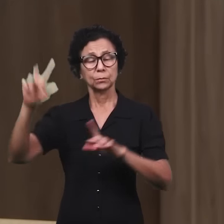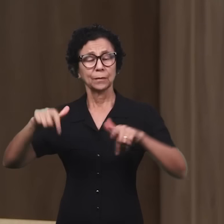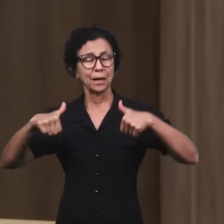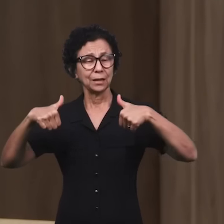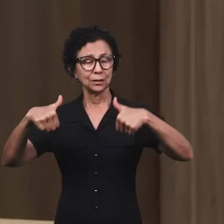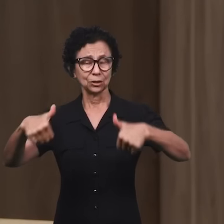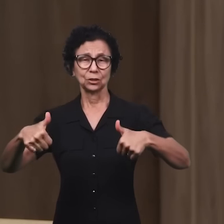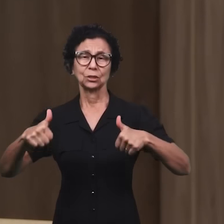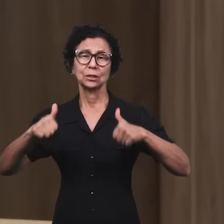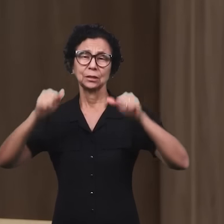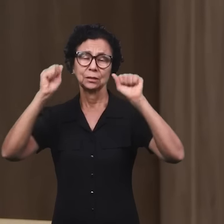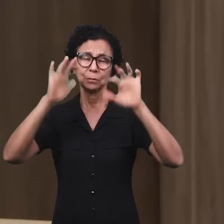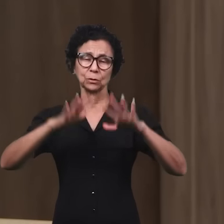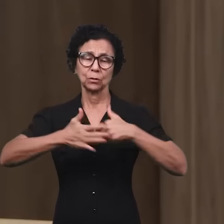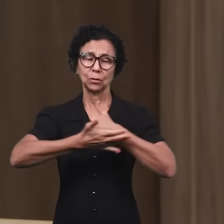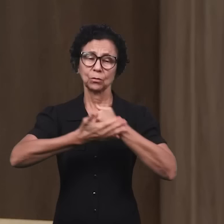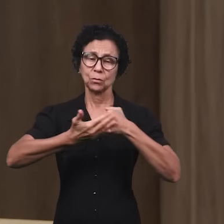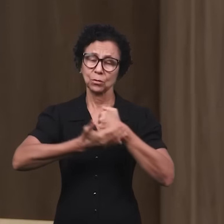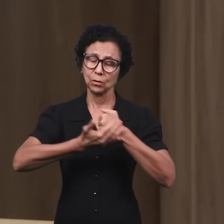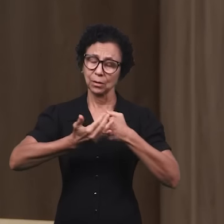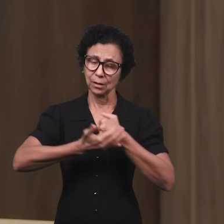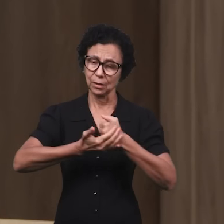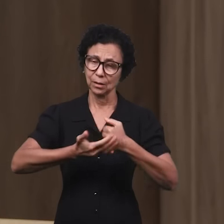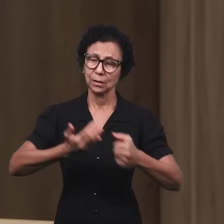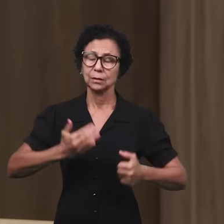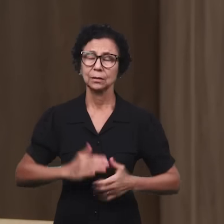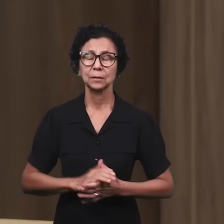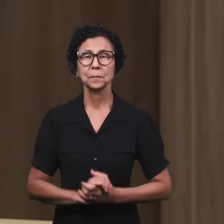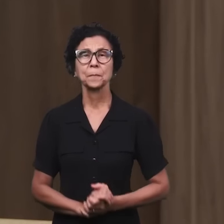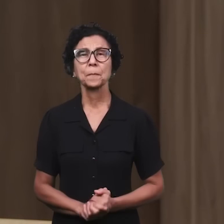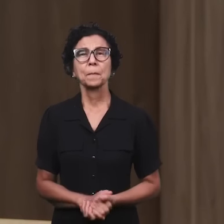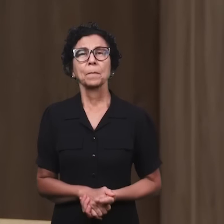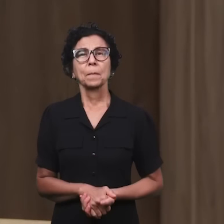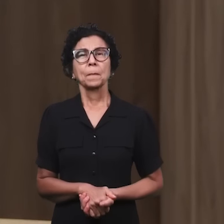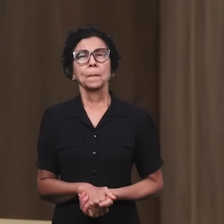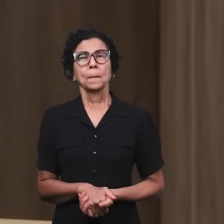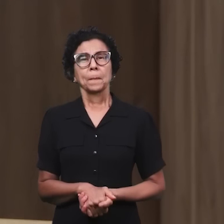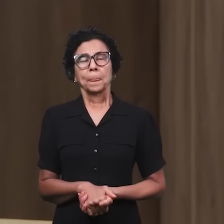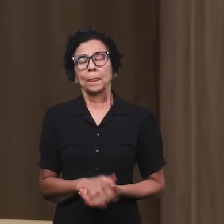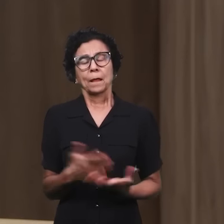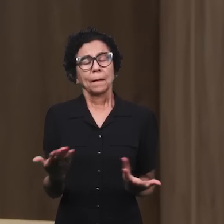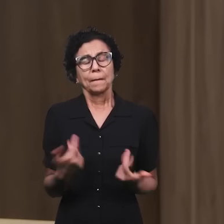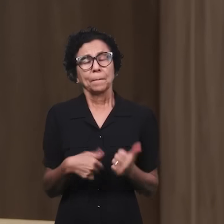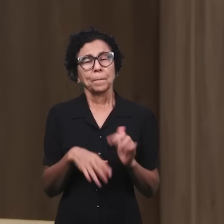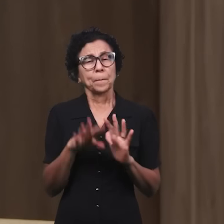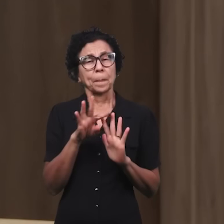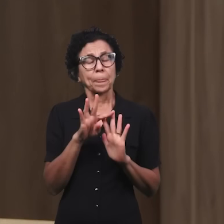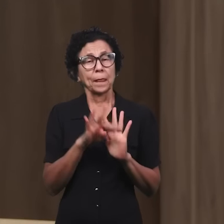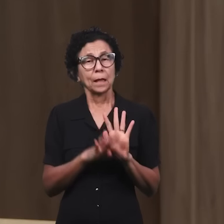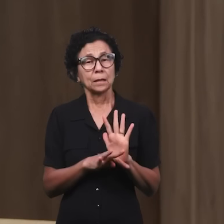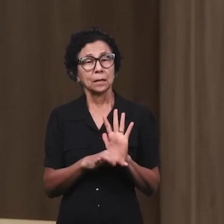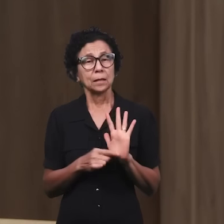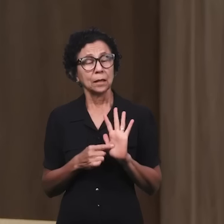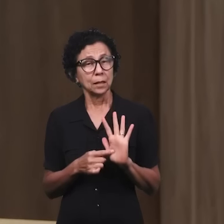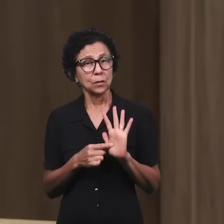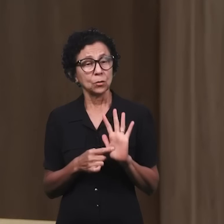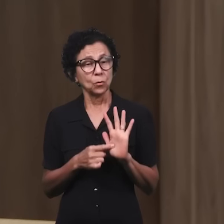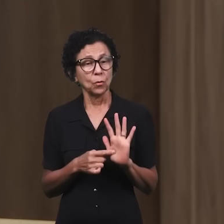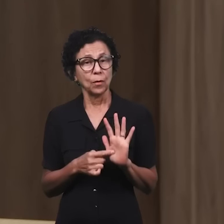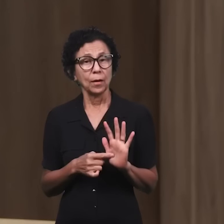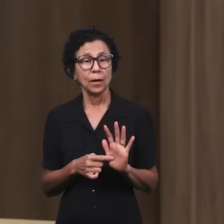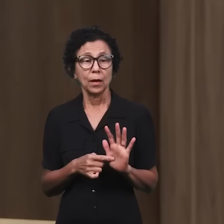aqui extraordinária aqui, lógico que está em contexto que pode ser uma inferência muito verdadeira. Ué, se ele estava indo